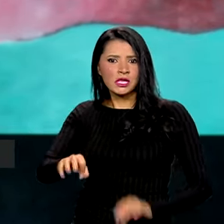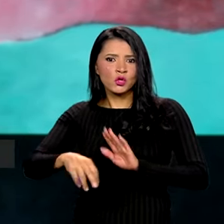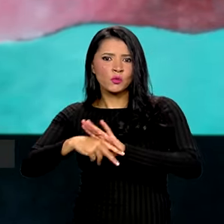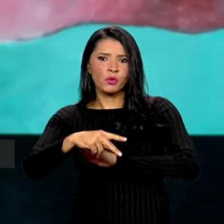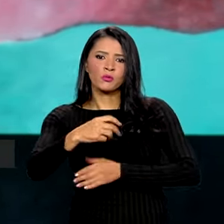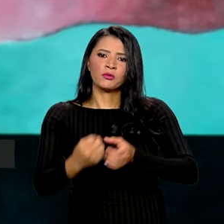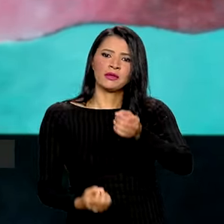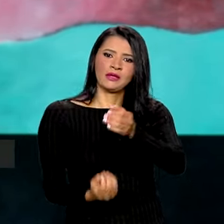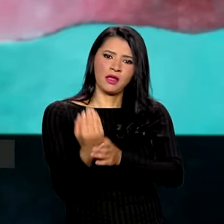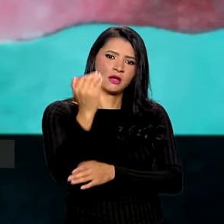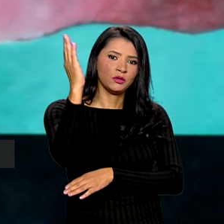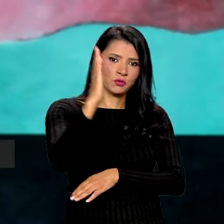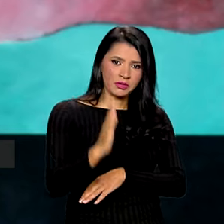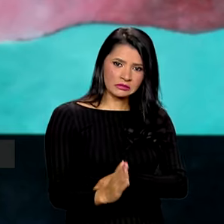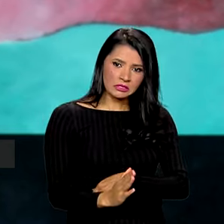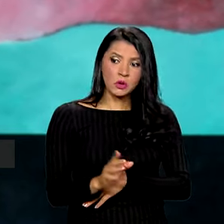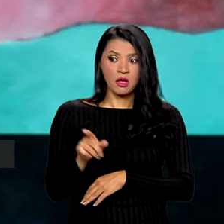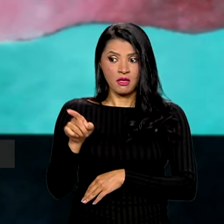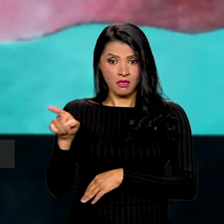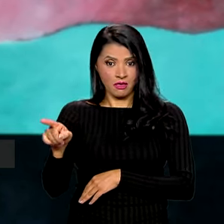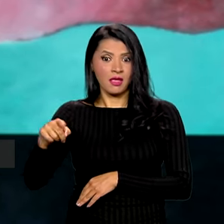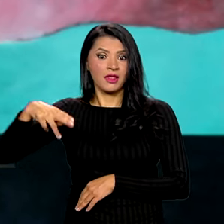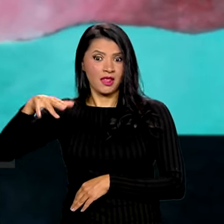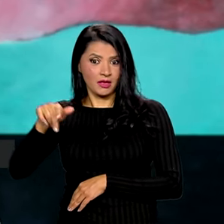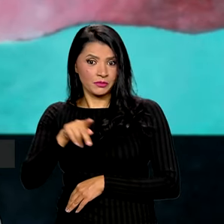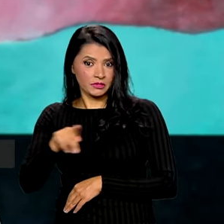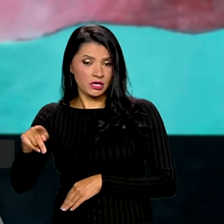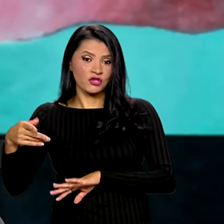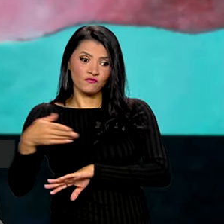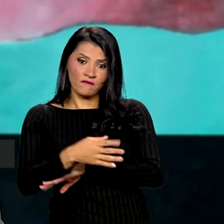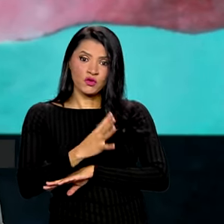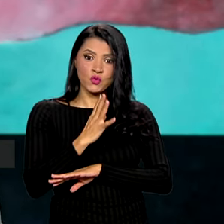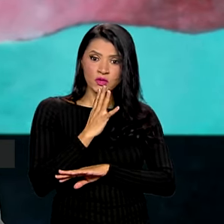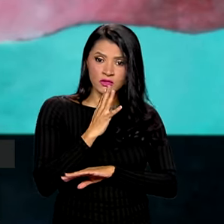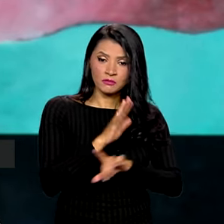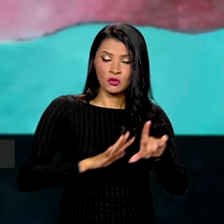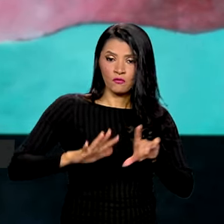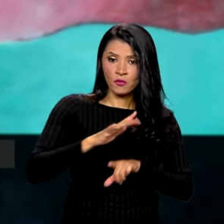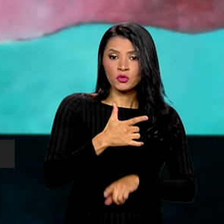que ele também vai ter a oportunidade de conhecer a plataforma 250,